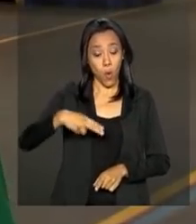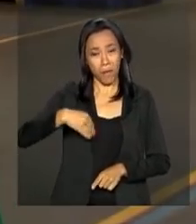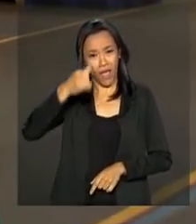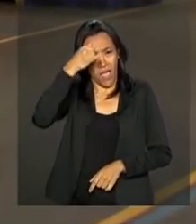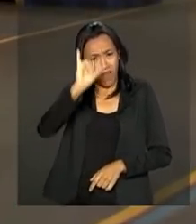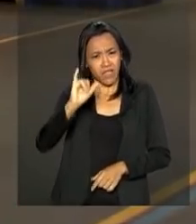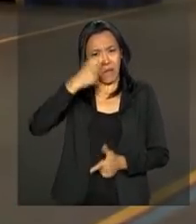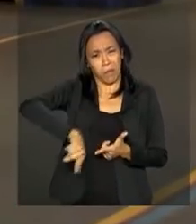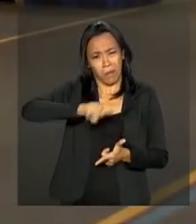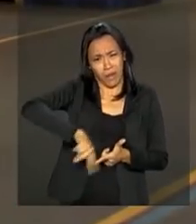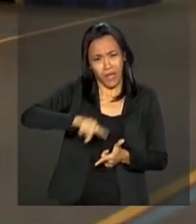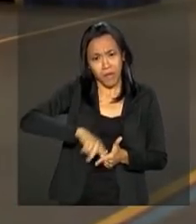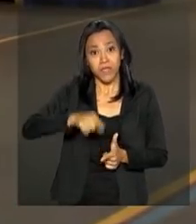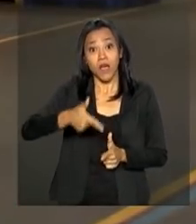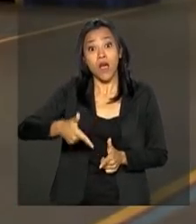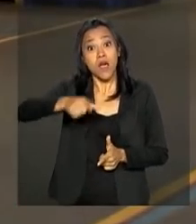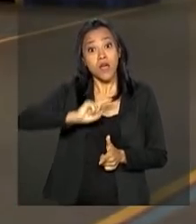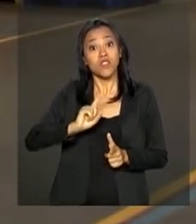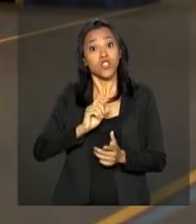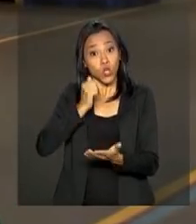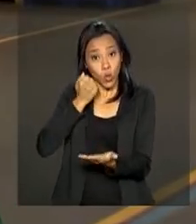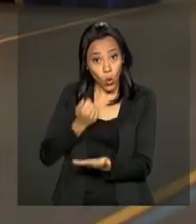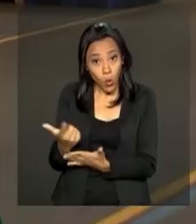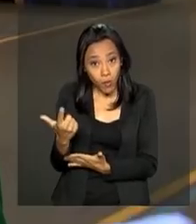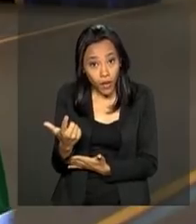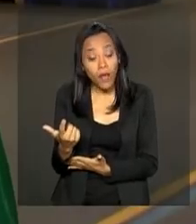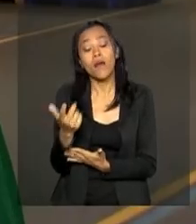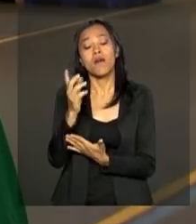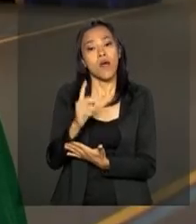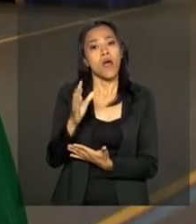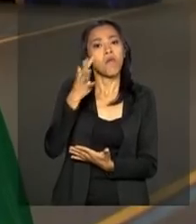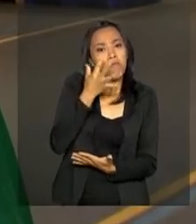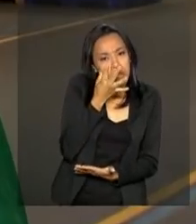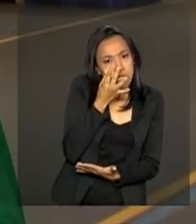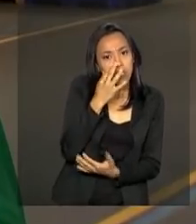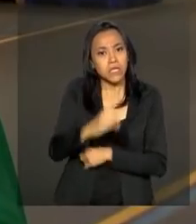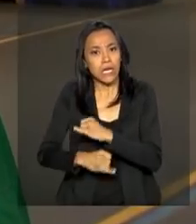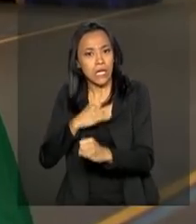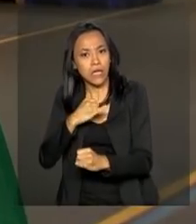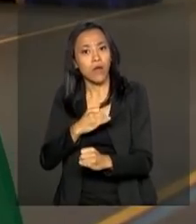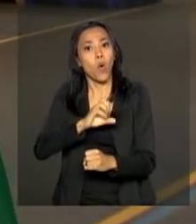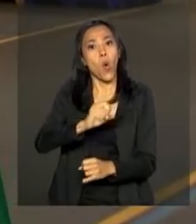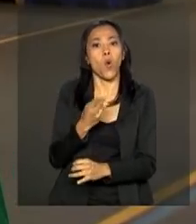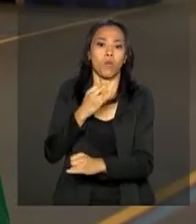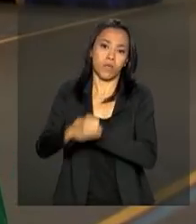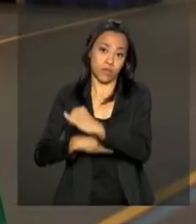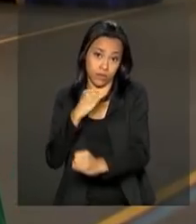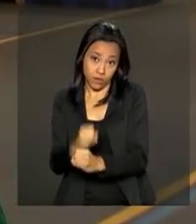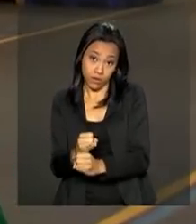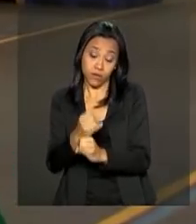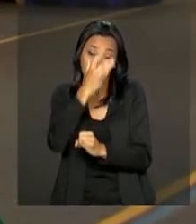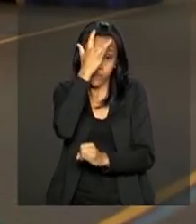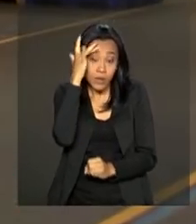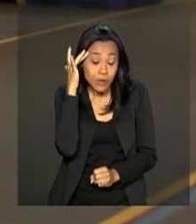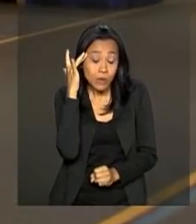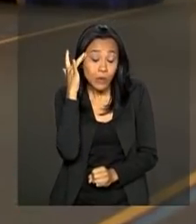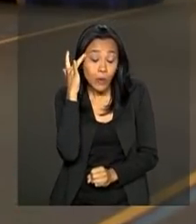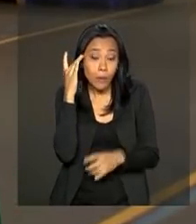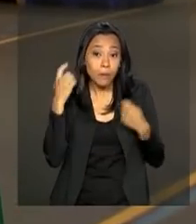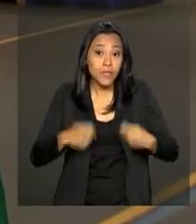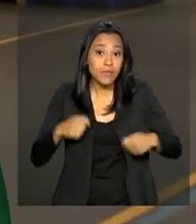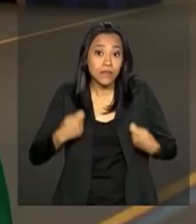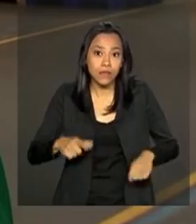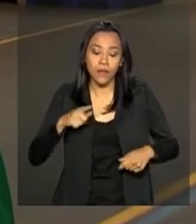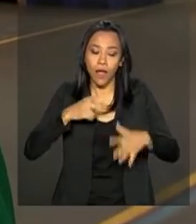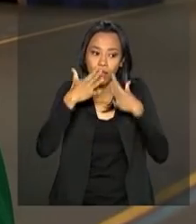cabeças, antes de finalizar a compra, seja ela presencial ou online, o consumidor deve ficar